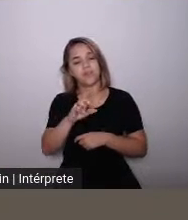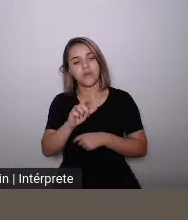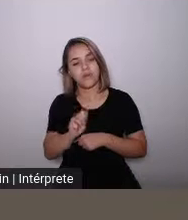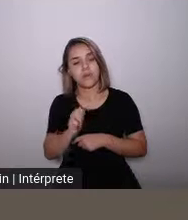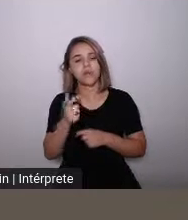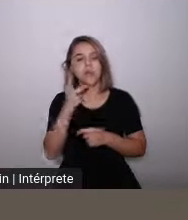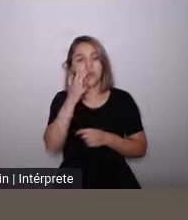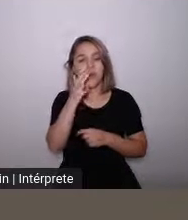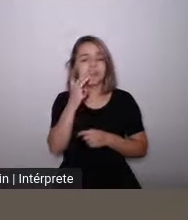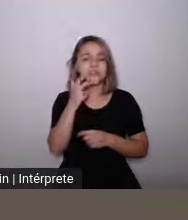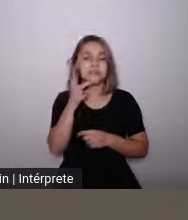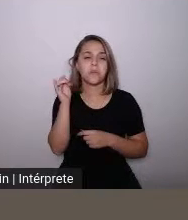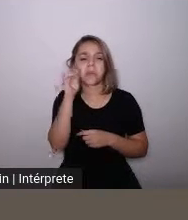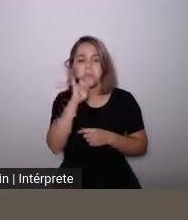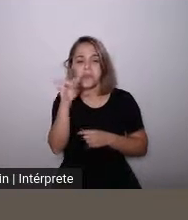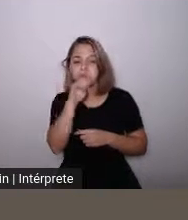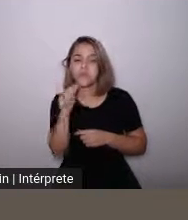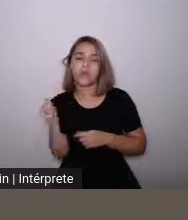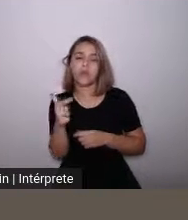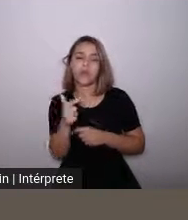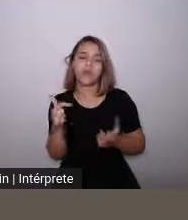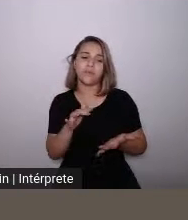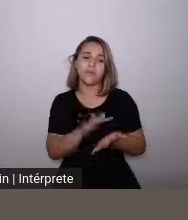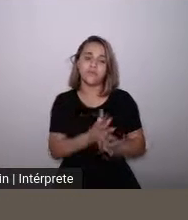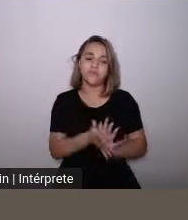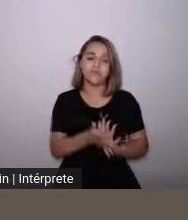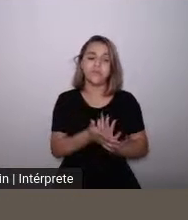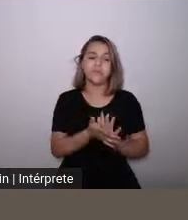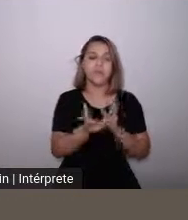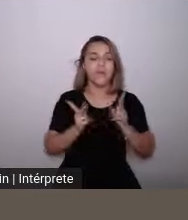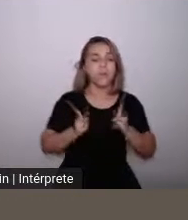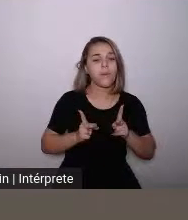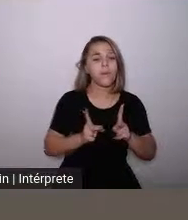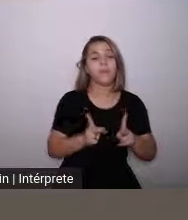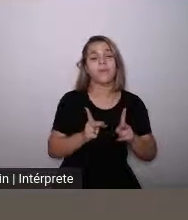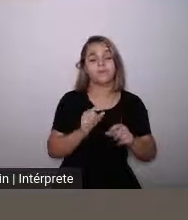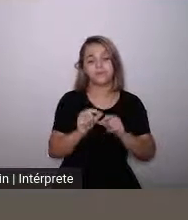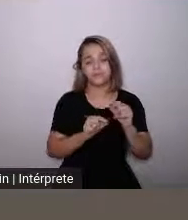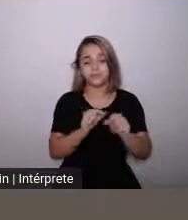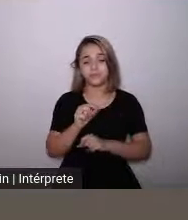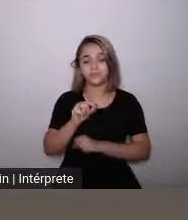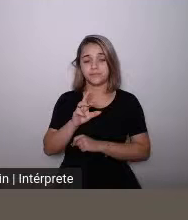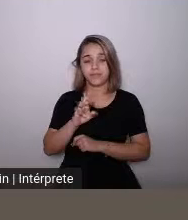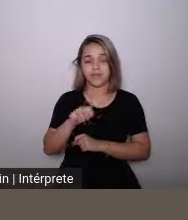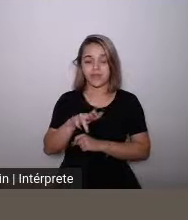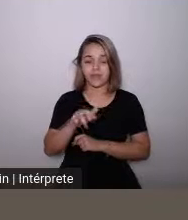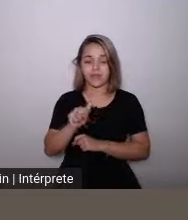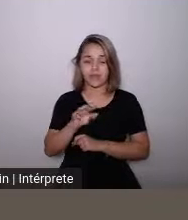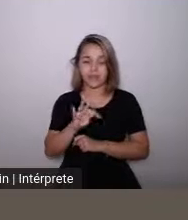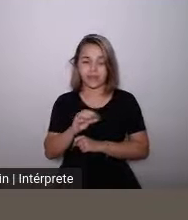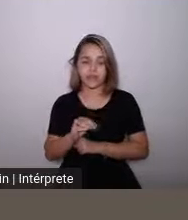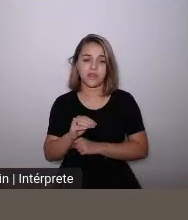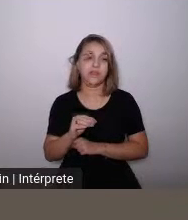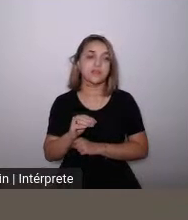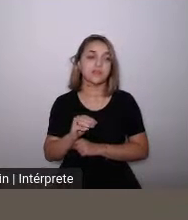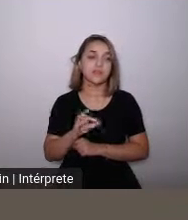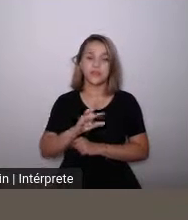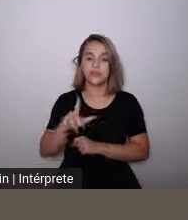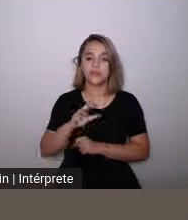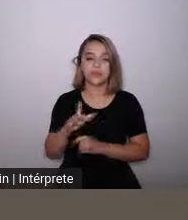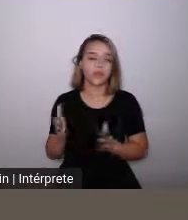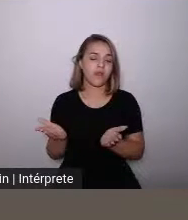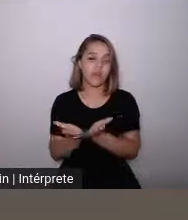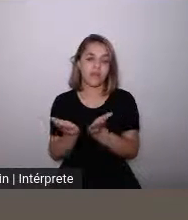trágico, seguindo aqui o famoso trabalho de Renato Poggioli sobre o agonismo e futurismo. Nem cristão, nem